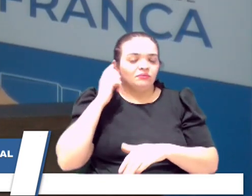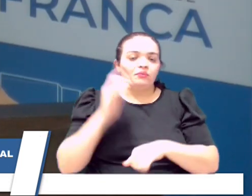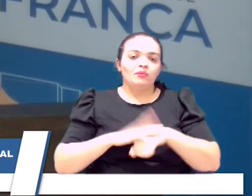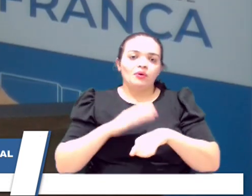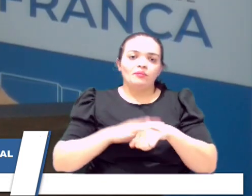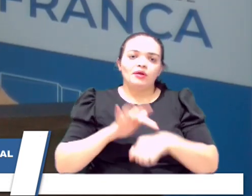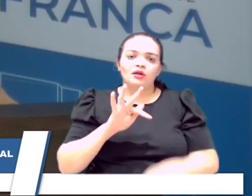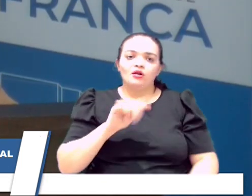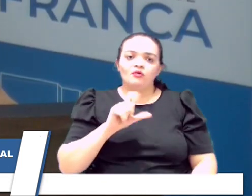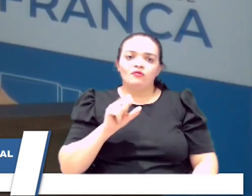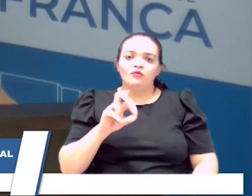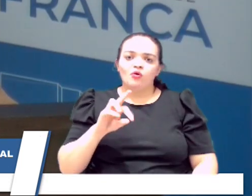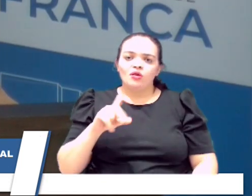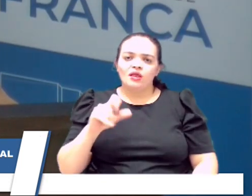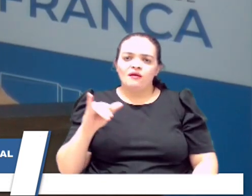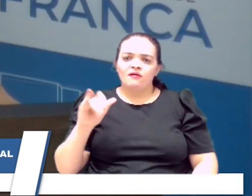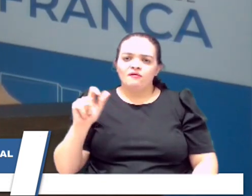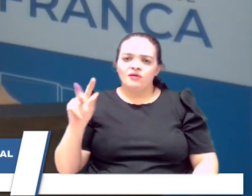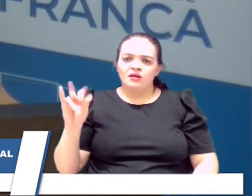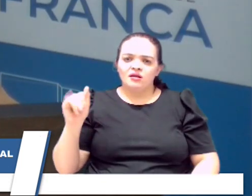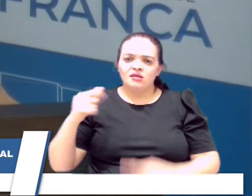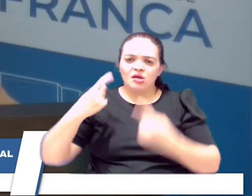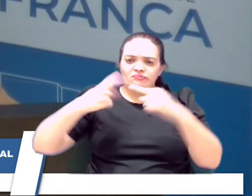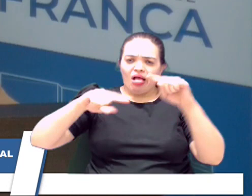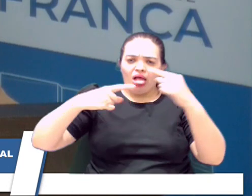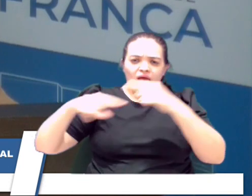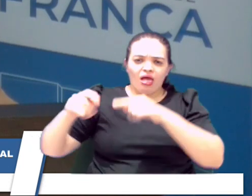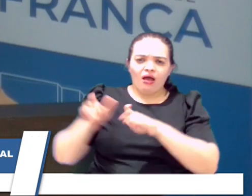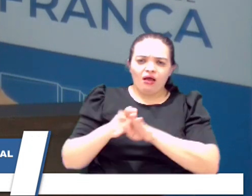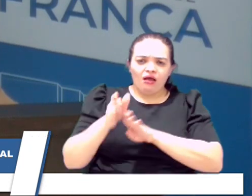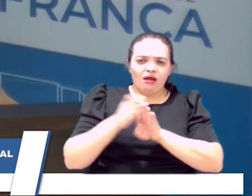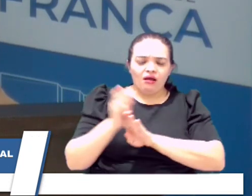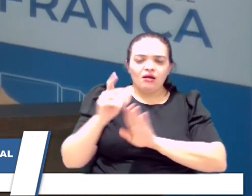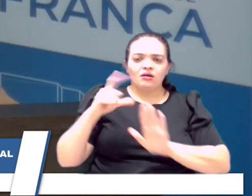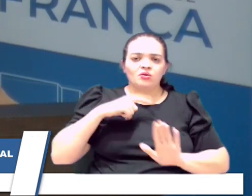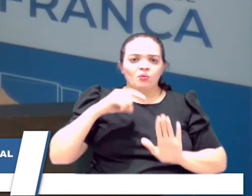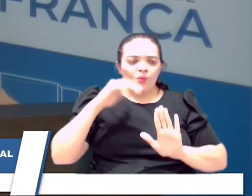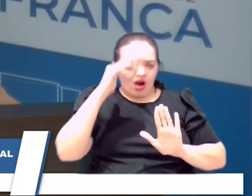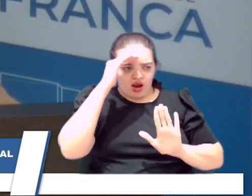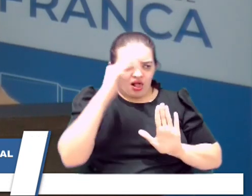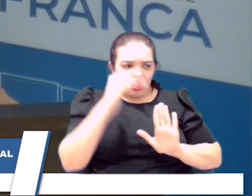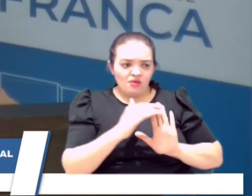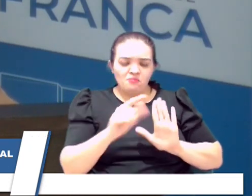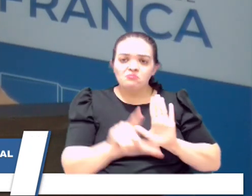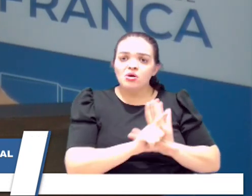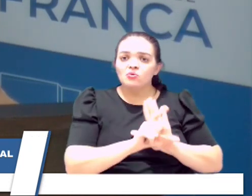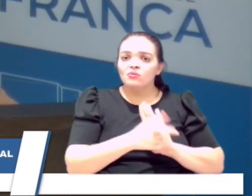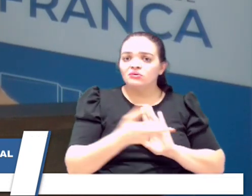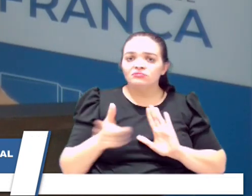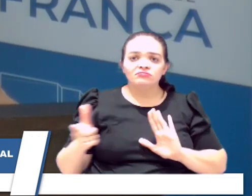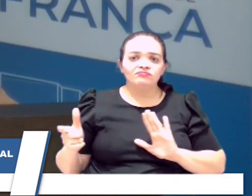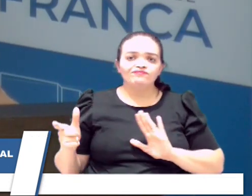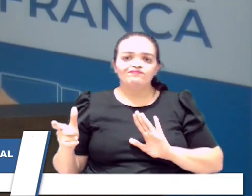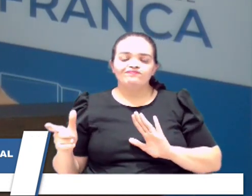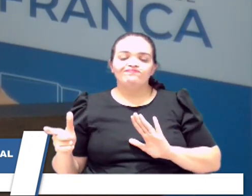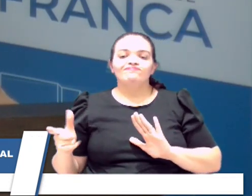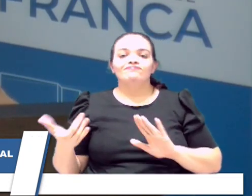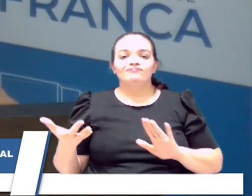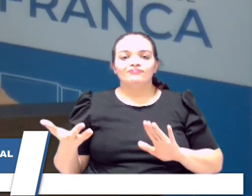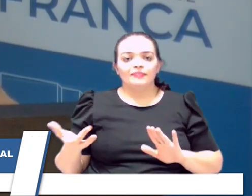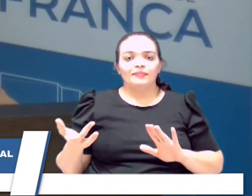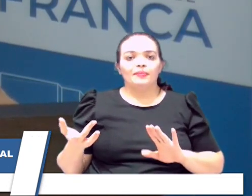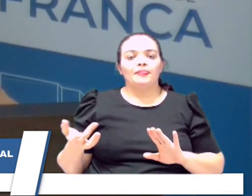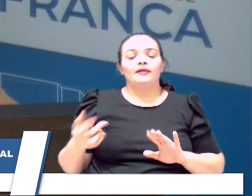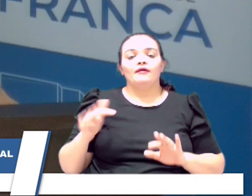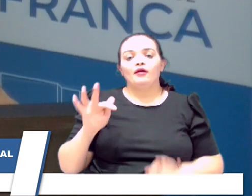ainda retaliação de conselhos que quer que a gente cumpra uma lei que não existe. E então, a Flor